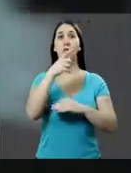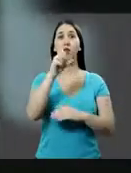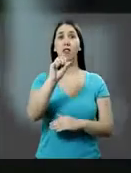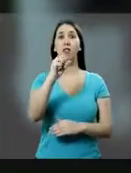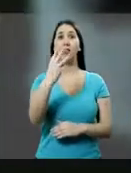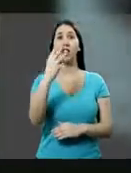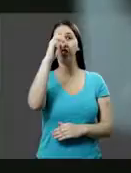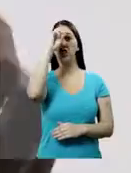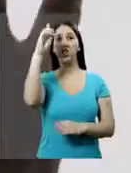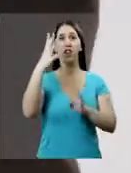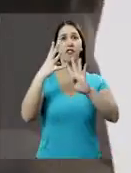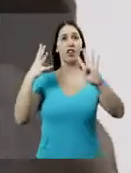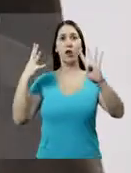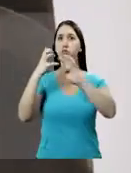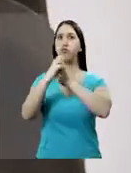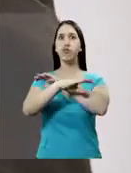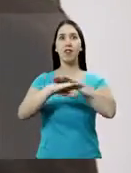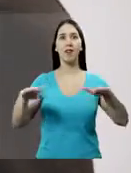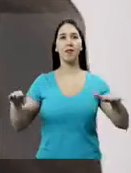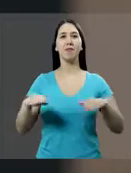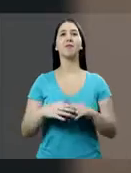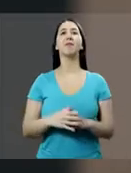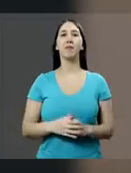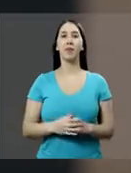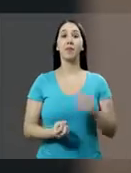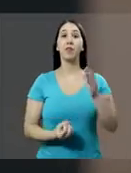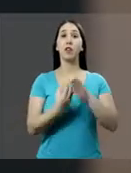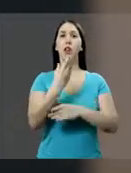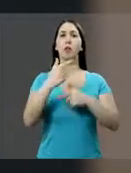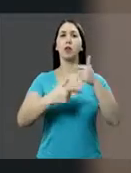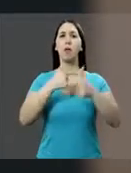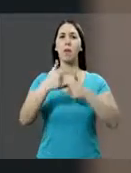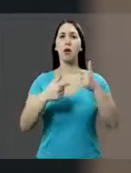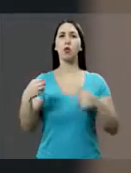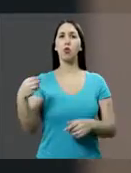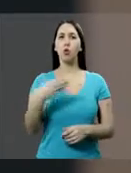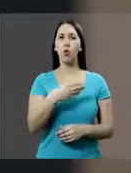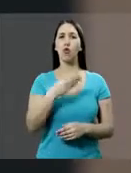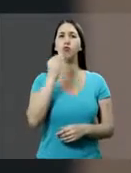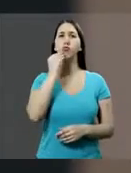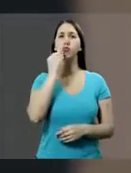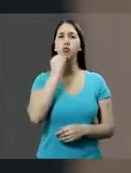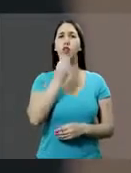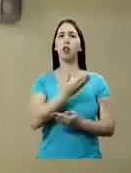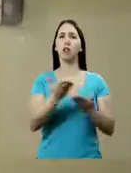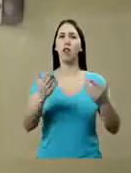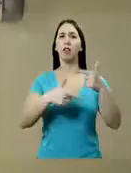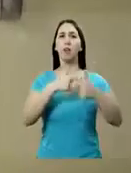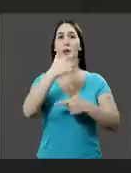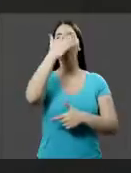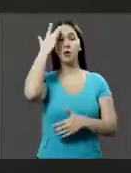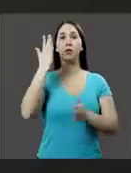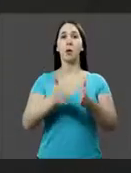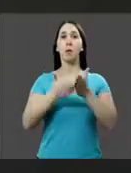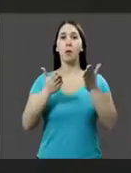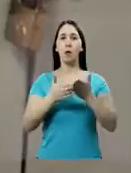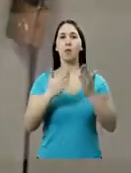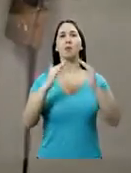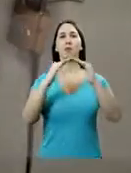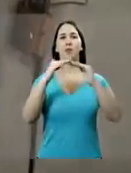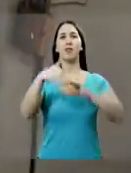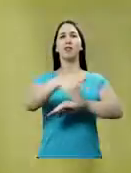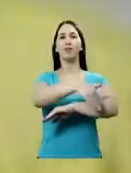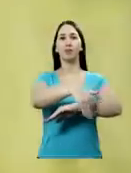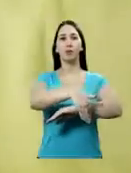e em apenas 83 dias zeramos a fila. Criamos o programa Trabalho Novo para dar oportunidade de emprego às pessoas carentes, muitas